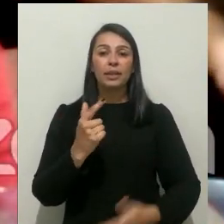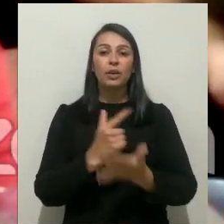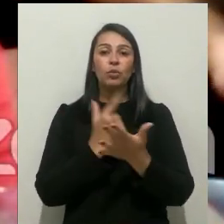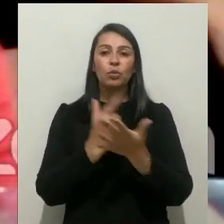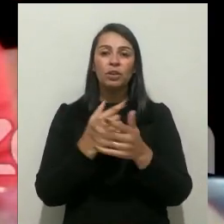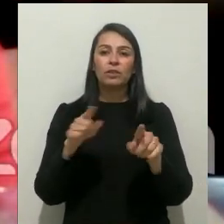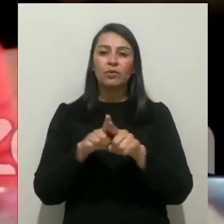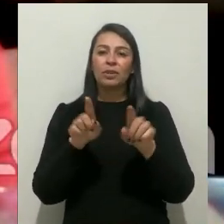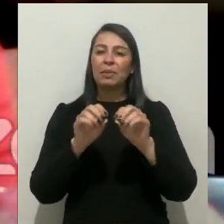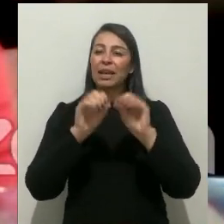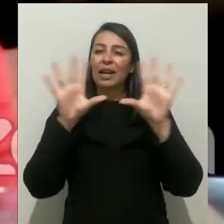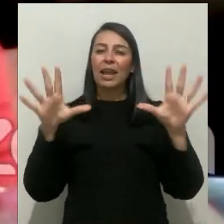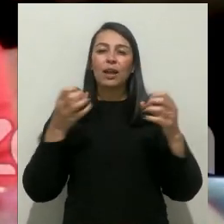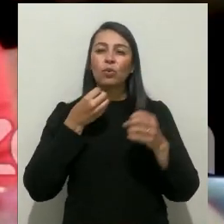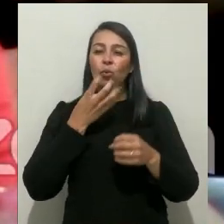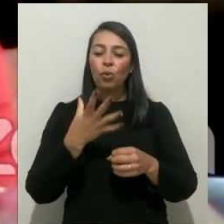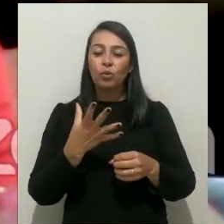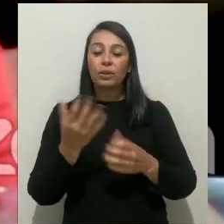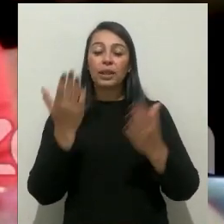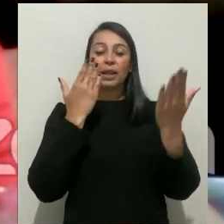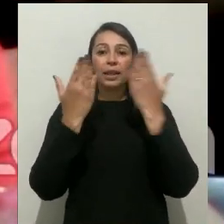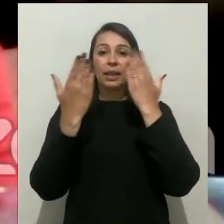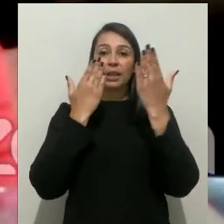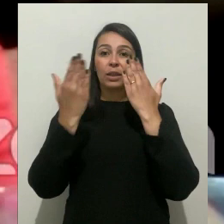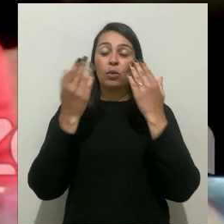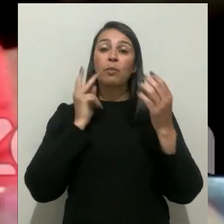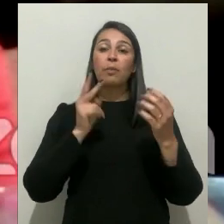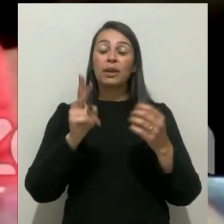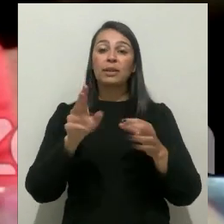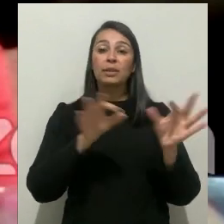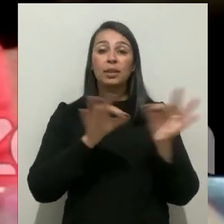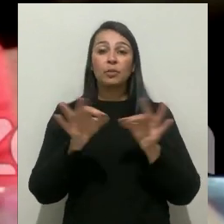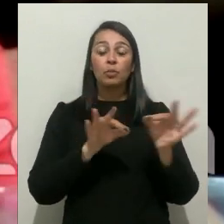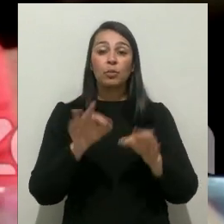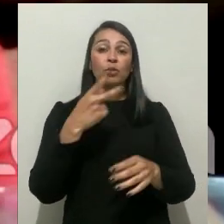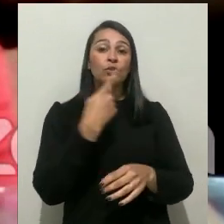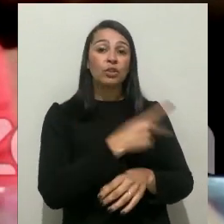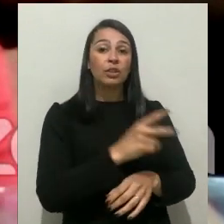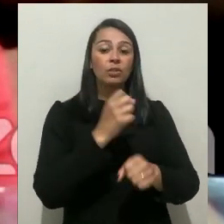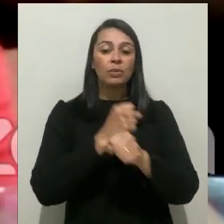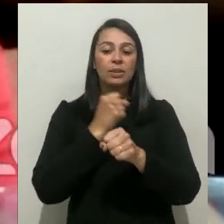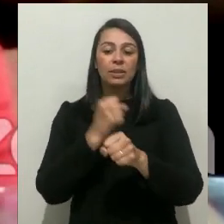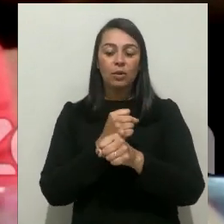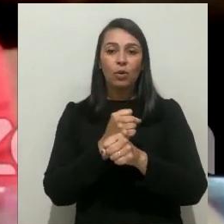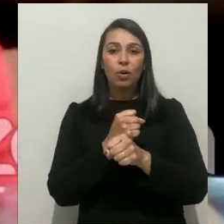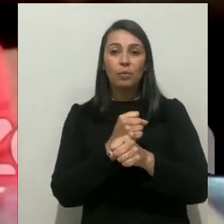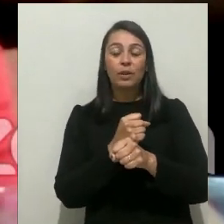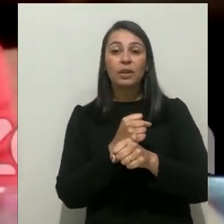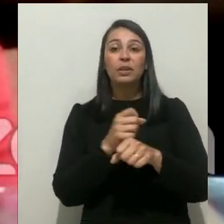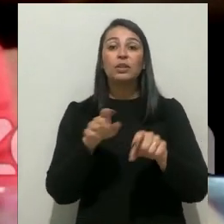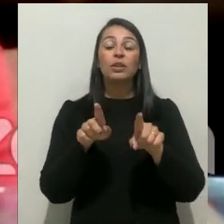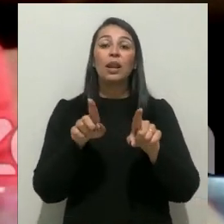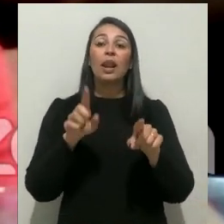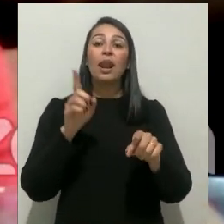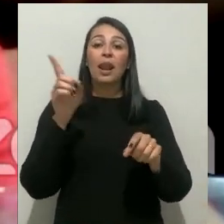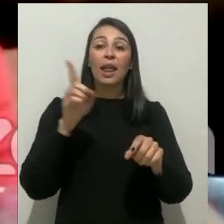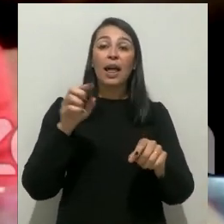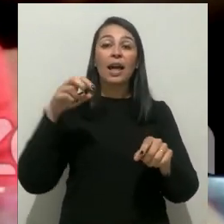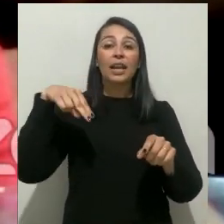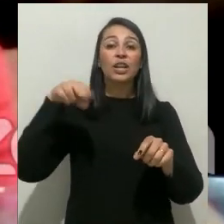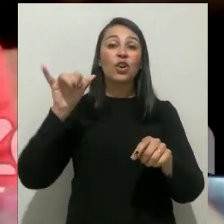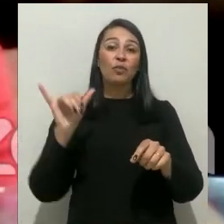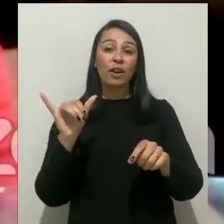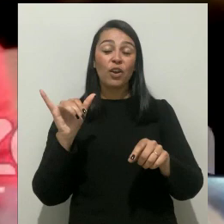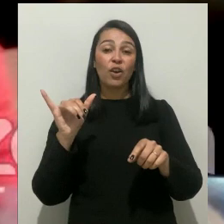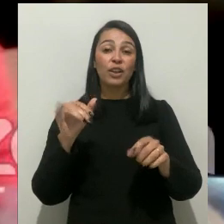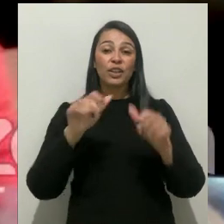também é muito claro isso, ele compara sempre o projeto dele e essa obra com a Estátua da Liberdade de Nova York, né? Foi